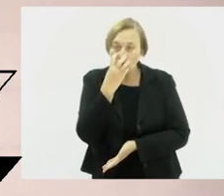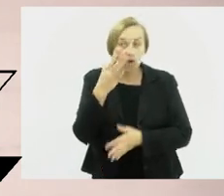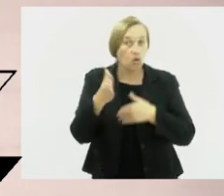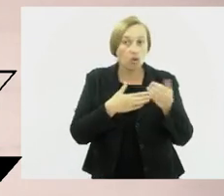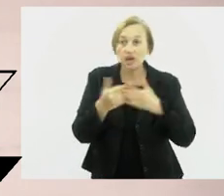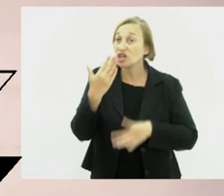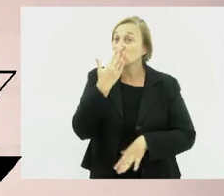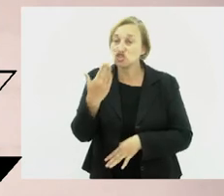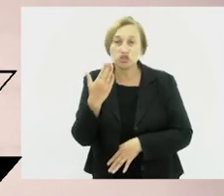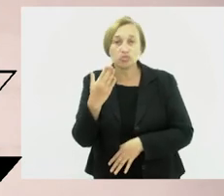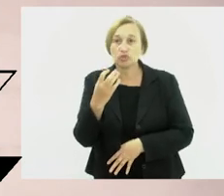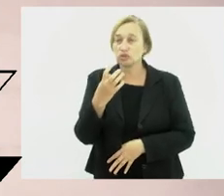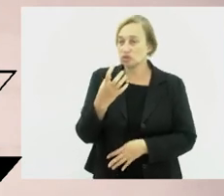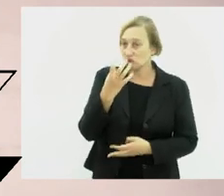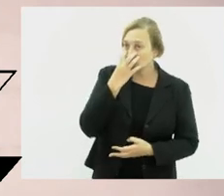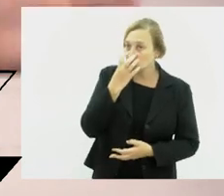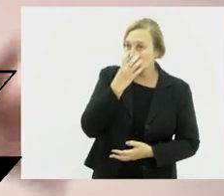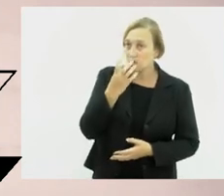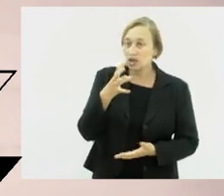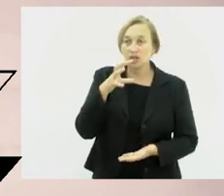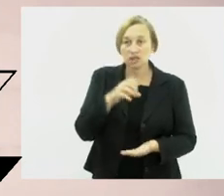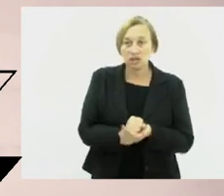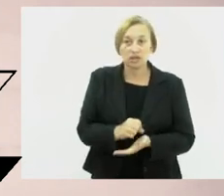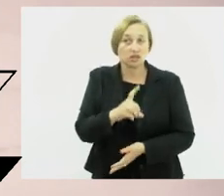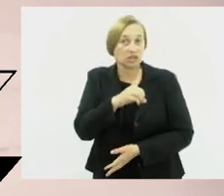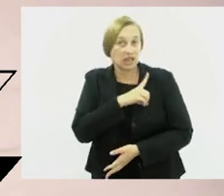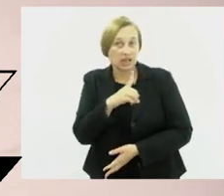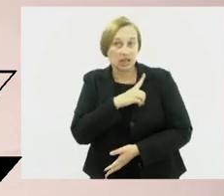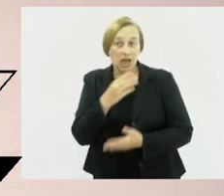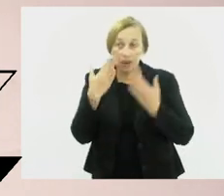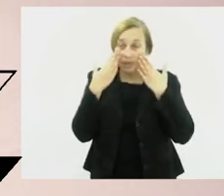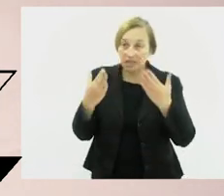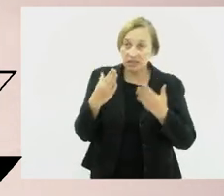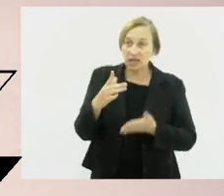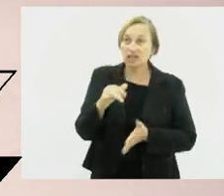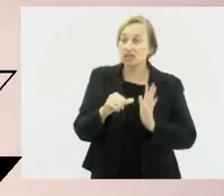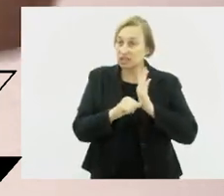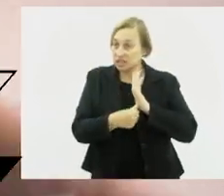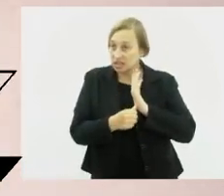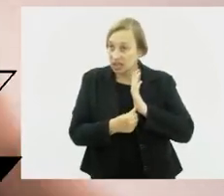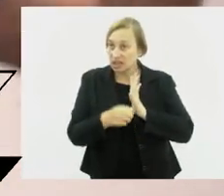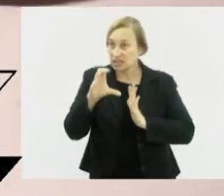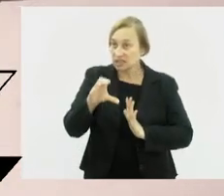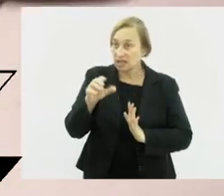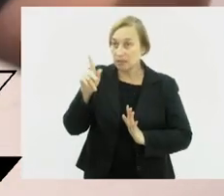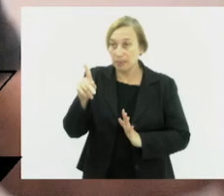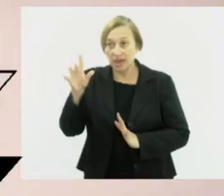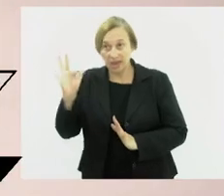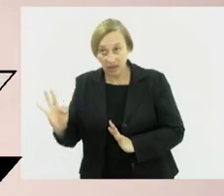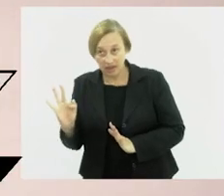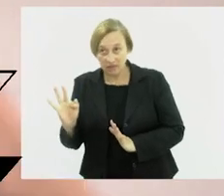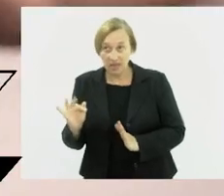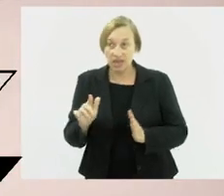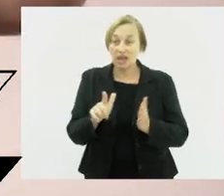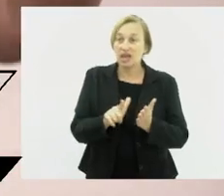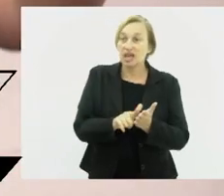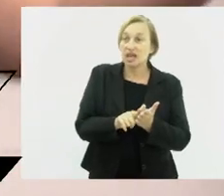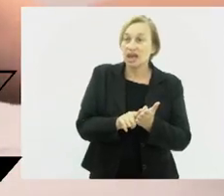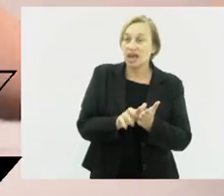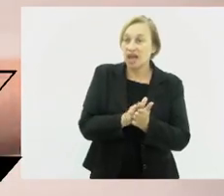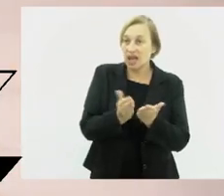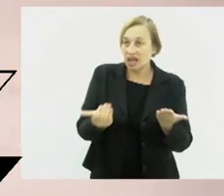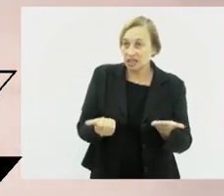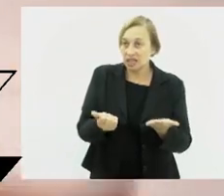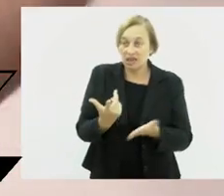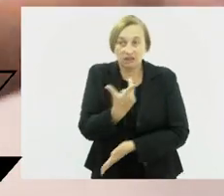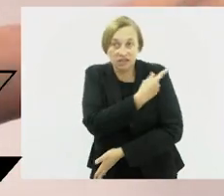etc., registrado numa delegacia civil. Apresentar identidade, CPF, comprovante de residência, carteira de vacinação em dia e